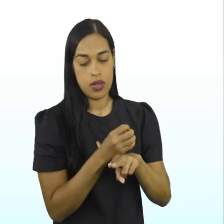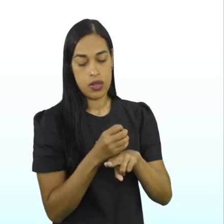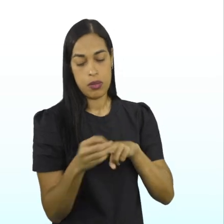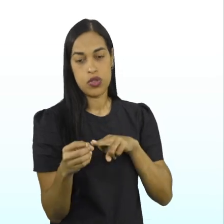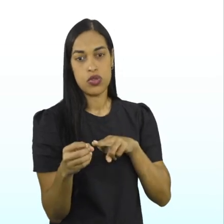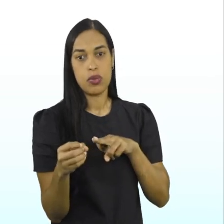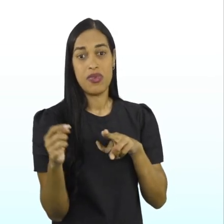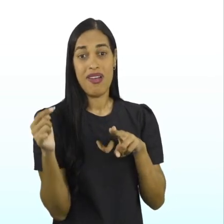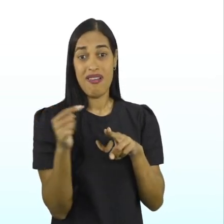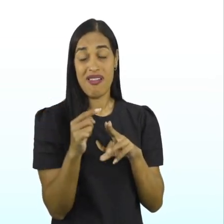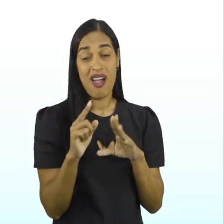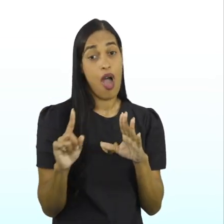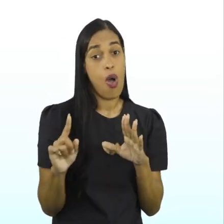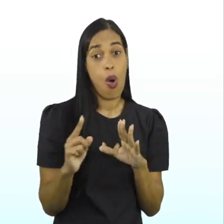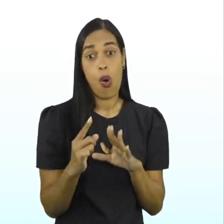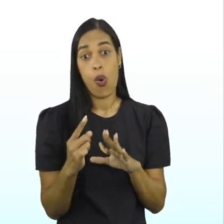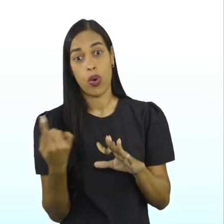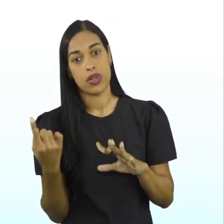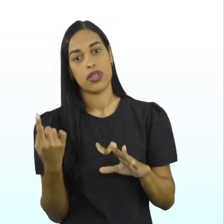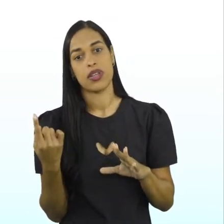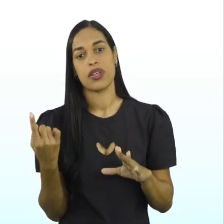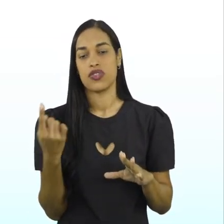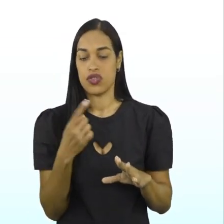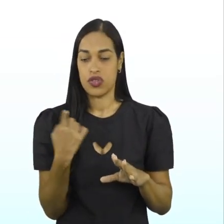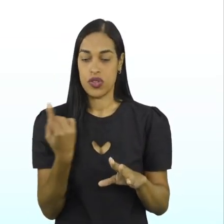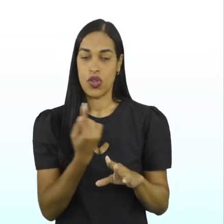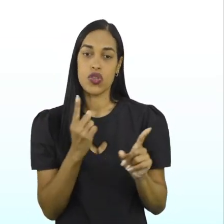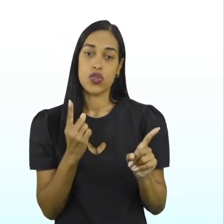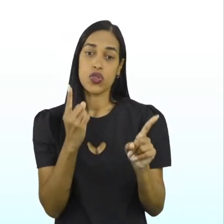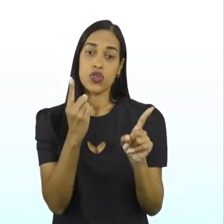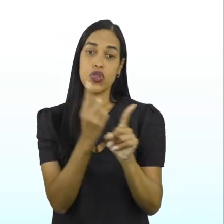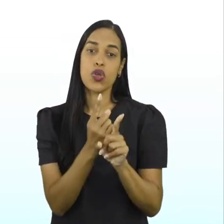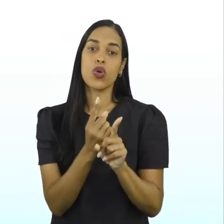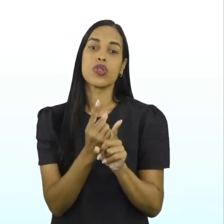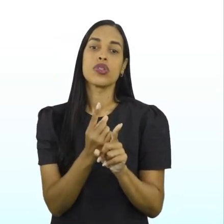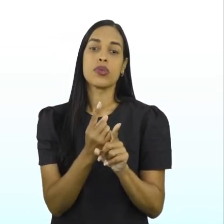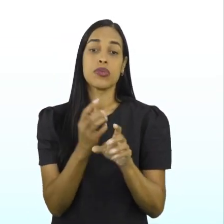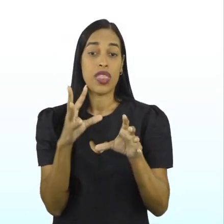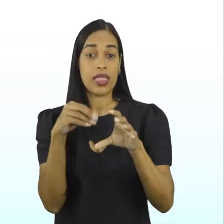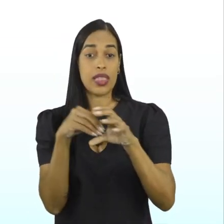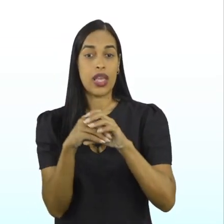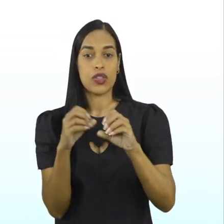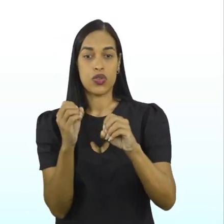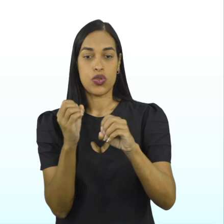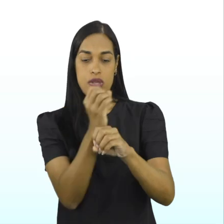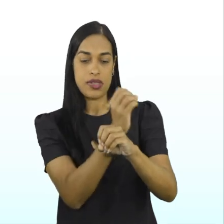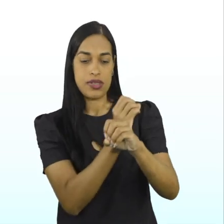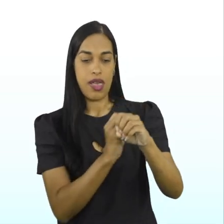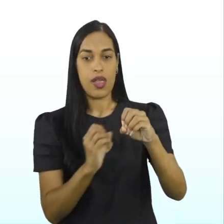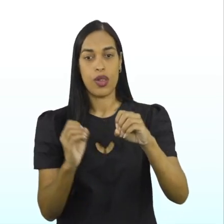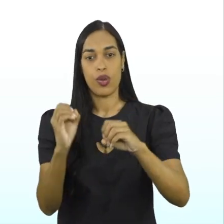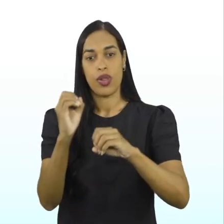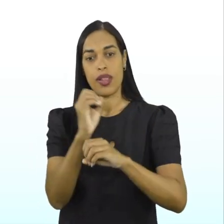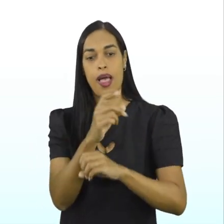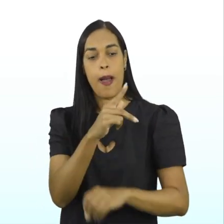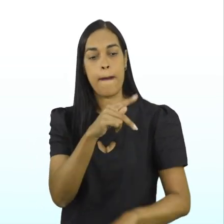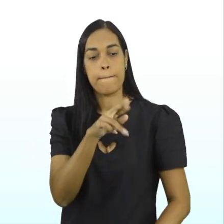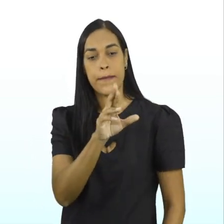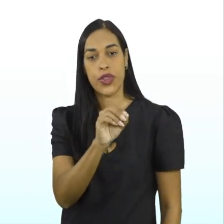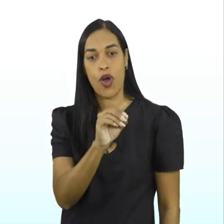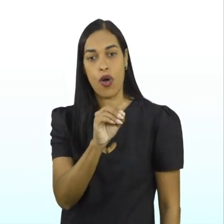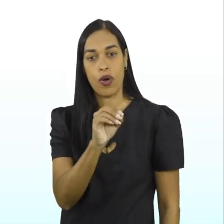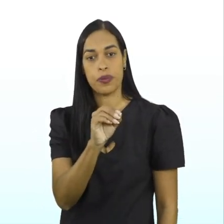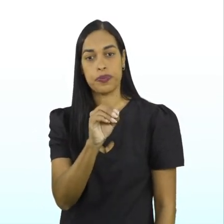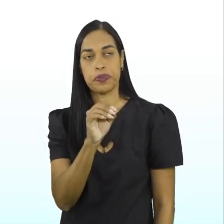são as únicas organelas que nós encontramos em uma célula procarionte. Todas as outras, só eucarionte,